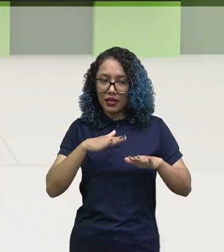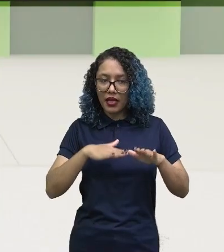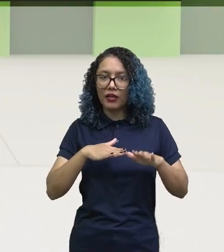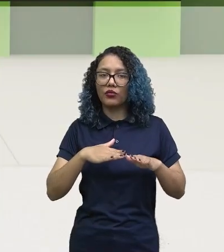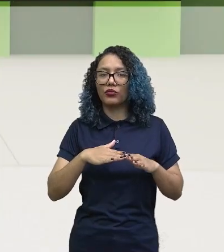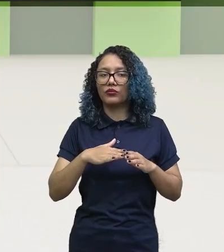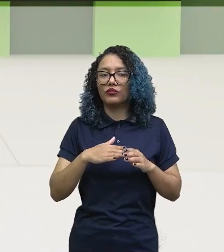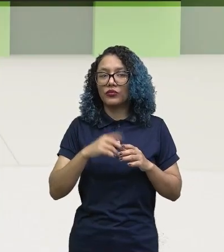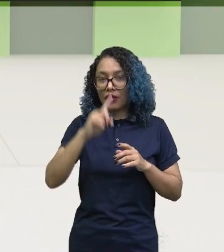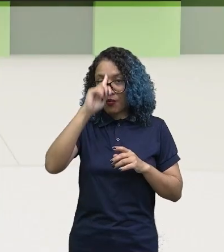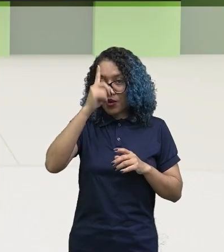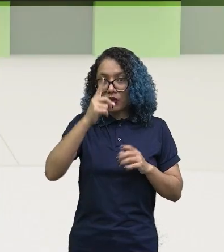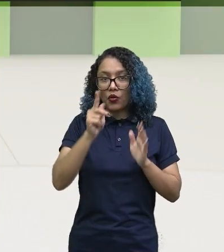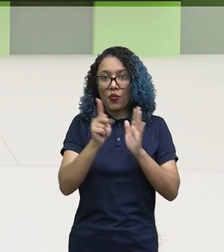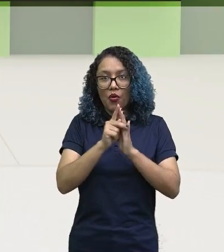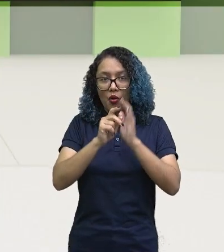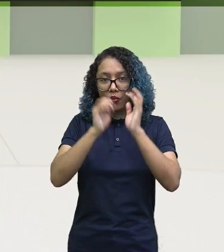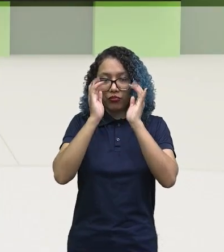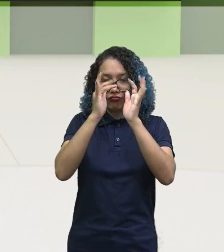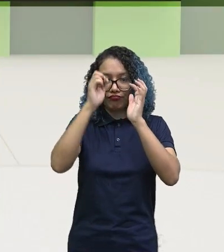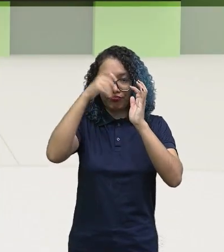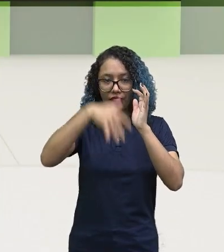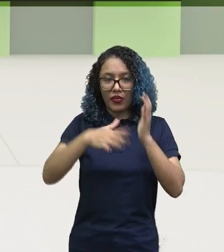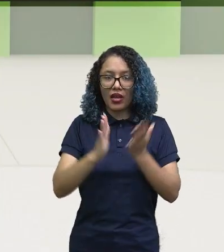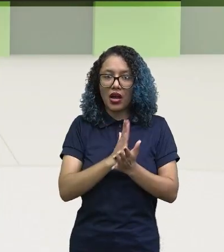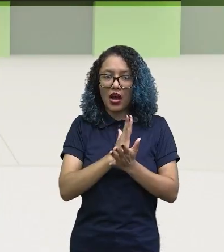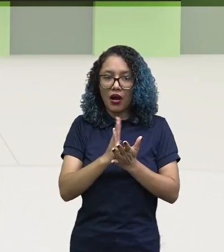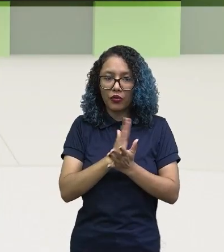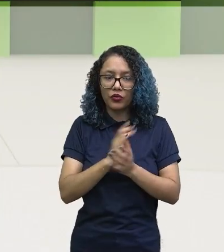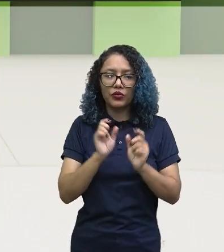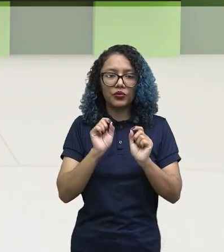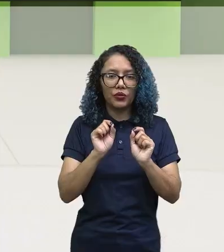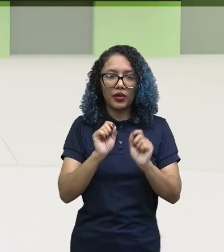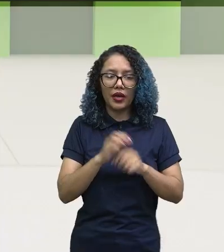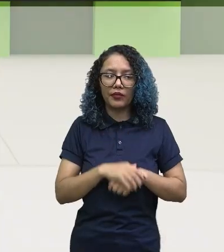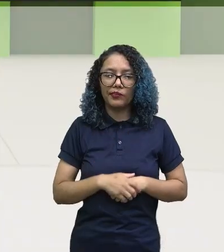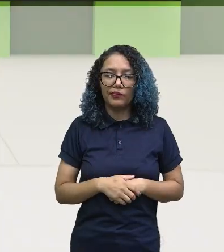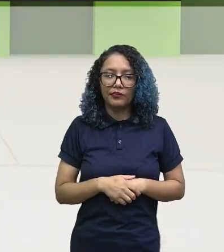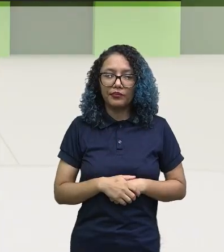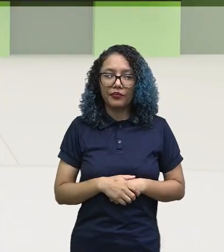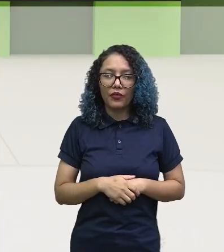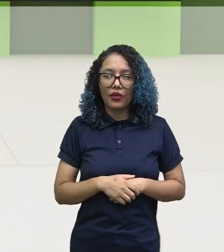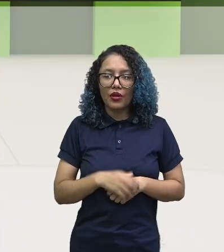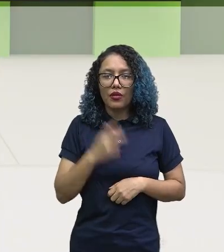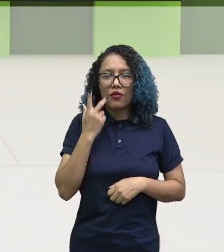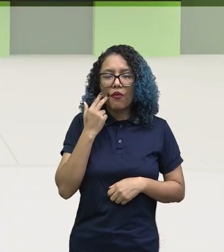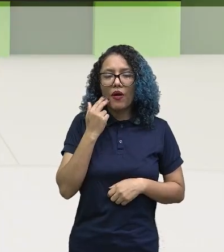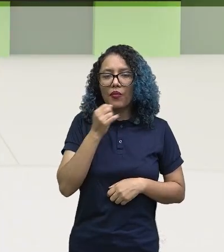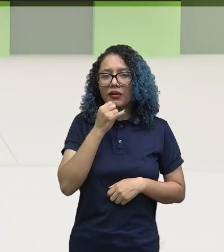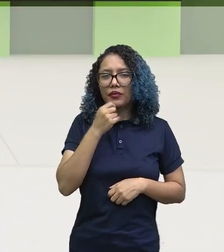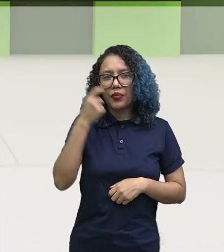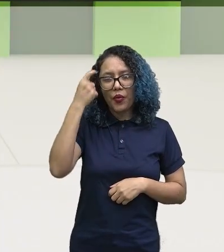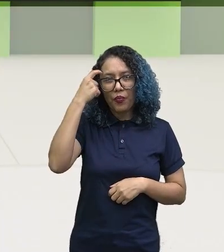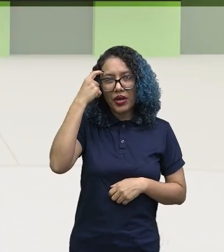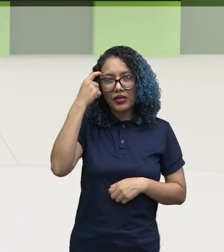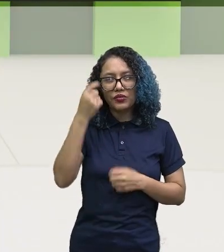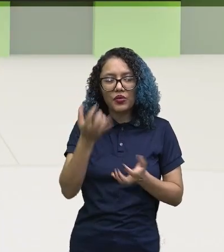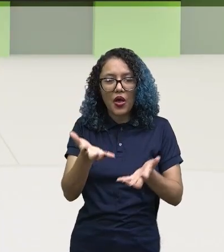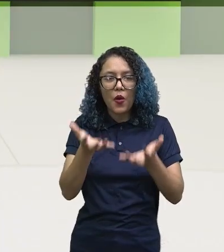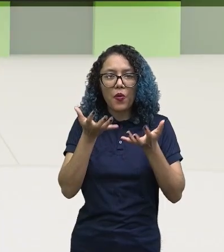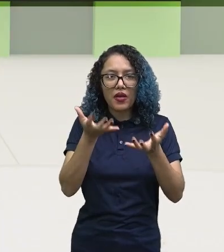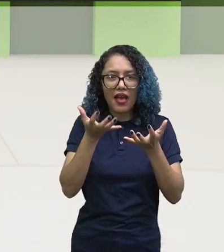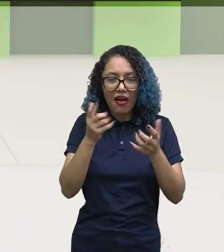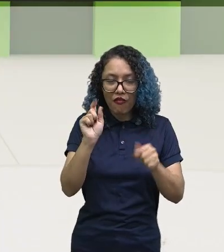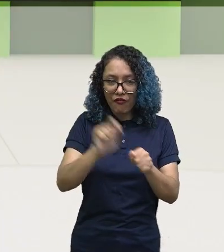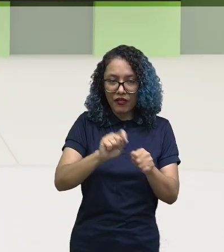nervoso, né? Então, tem aqueles movimentos que são voluntários, aquele movimento que eu estou pensando em realizar. Quando